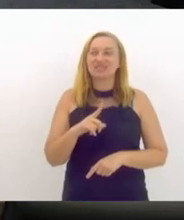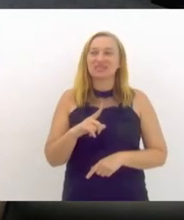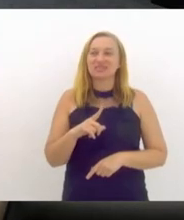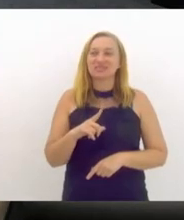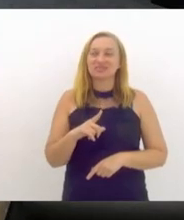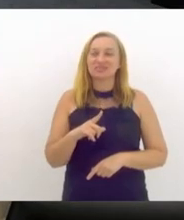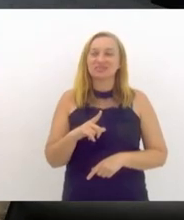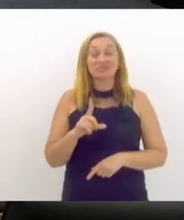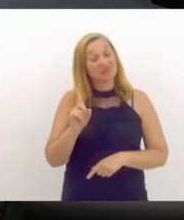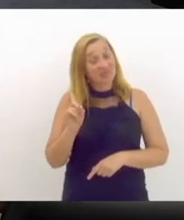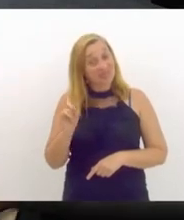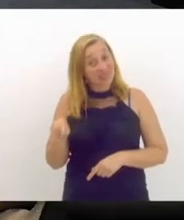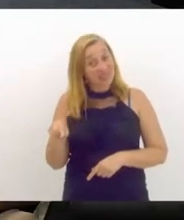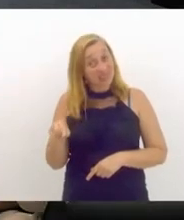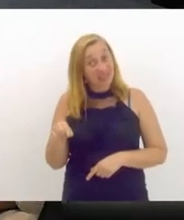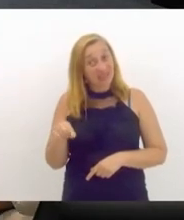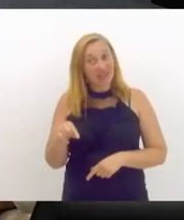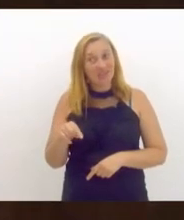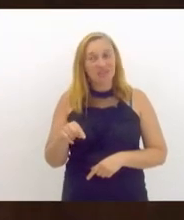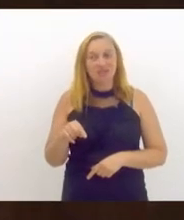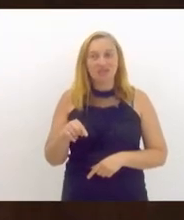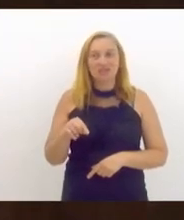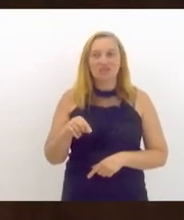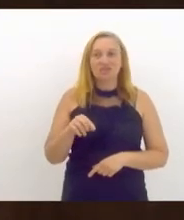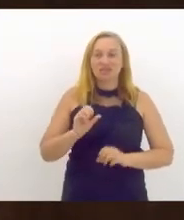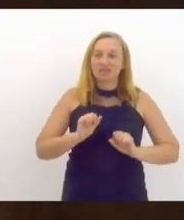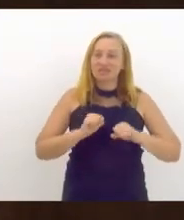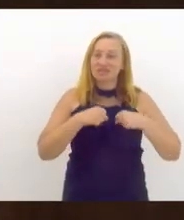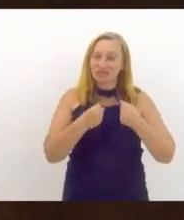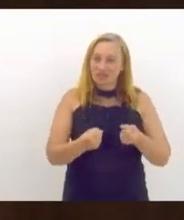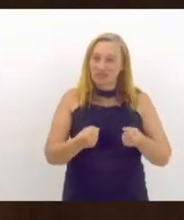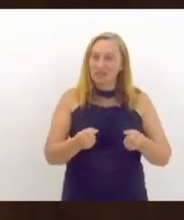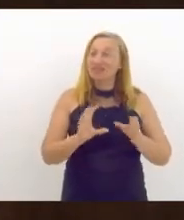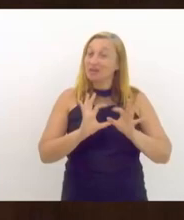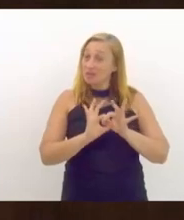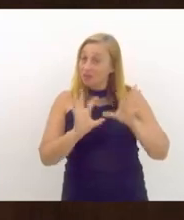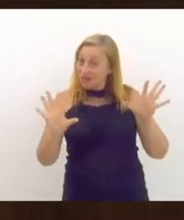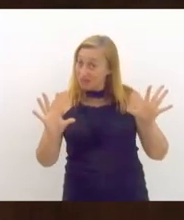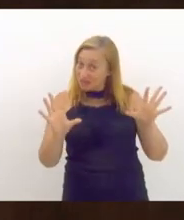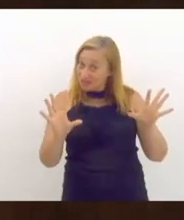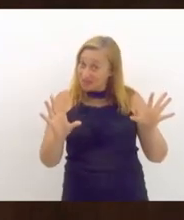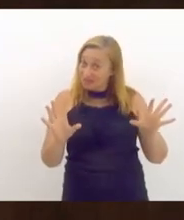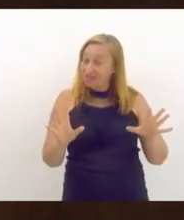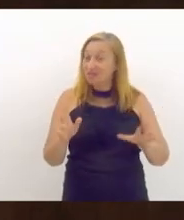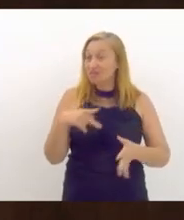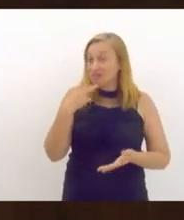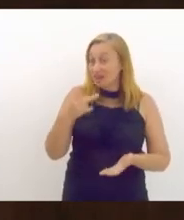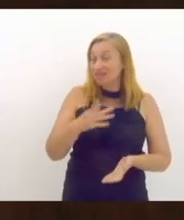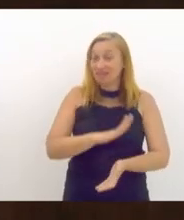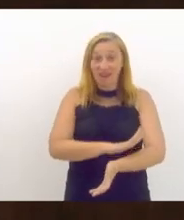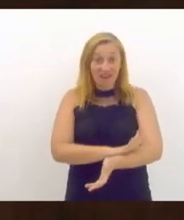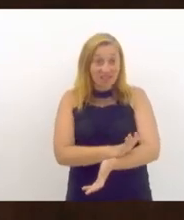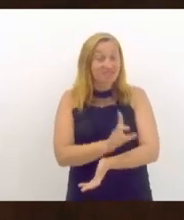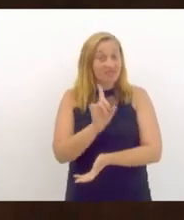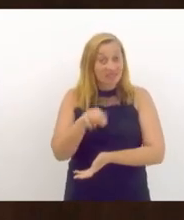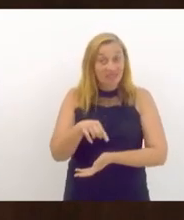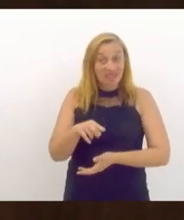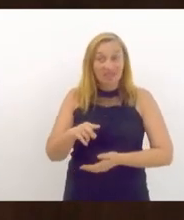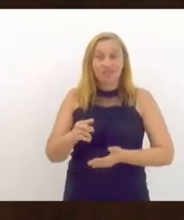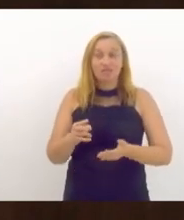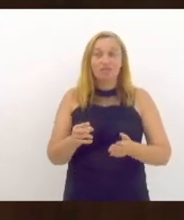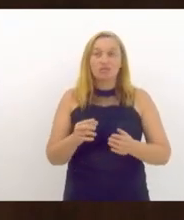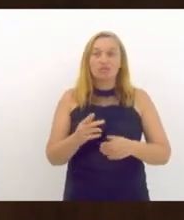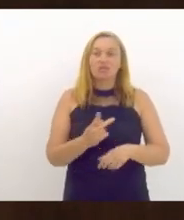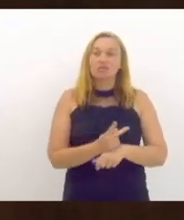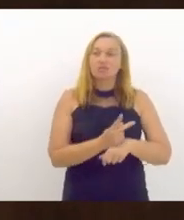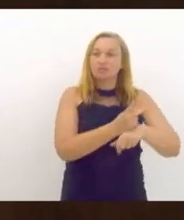esse que é, né, um clube que sempre defendeu a democracia, já que estamos falando aqui de racismo, né, que ganhou um prêmio